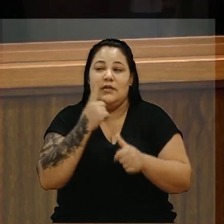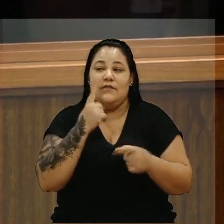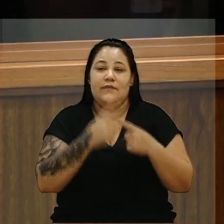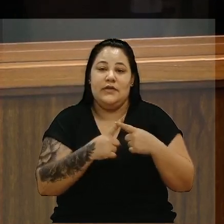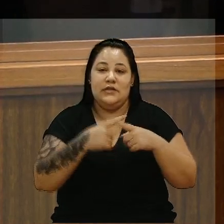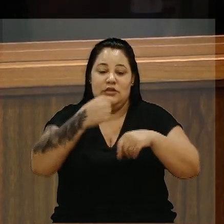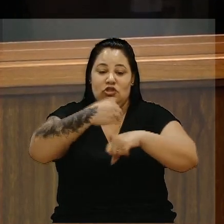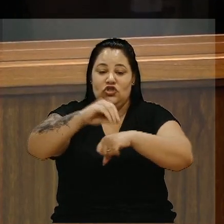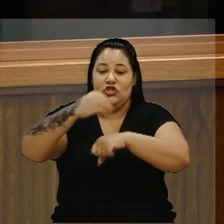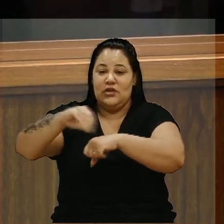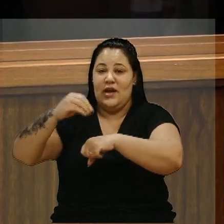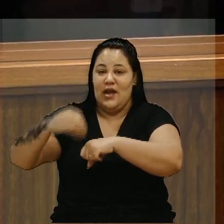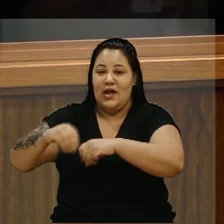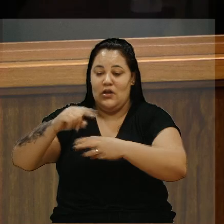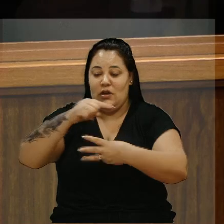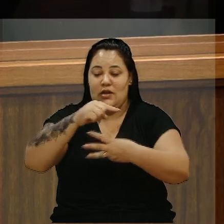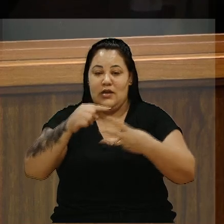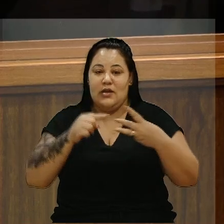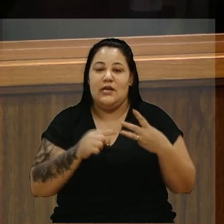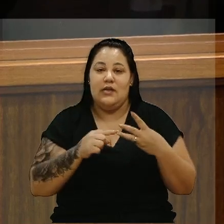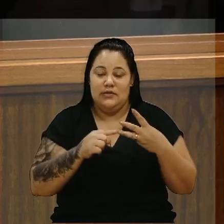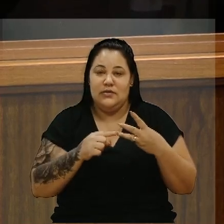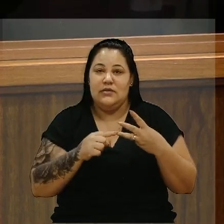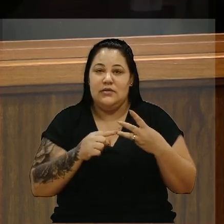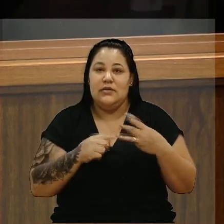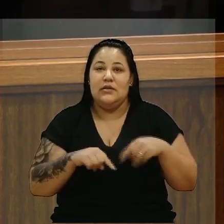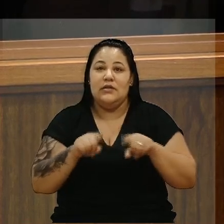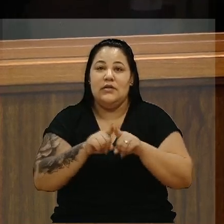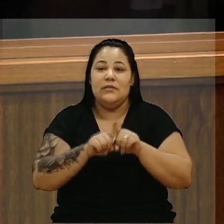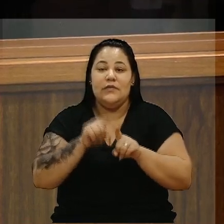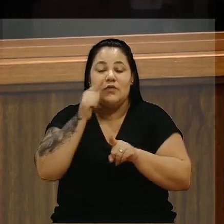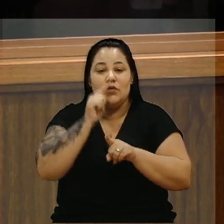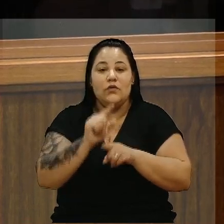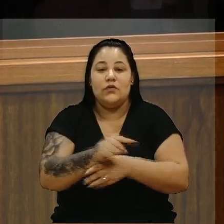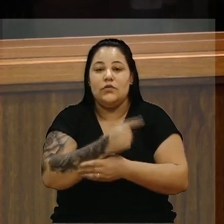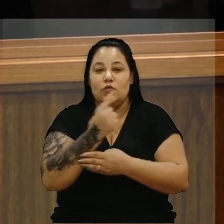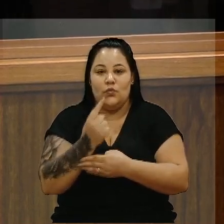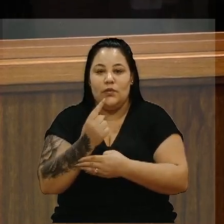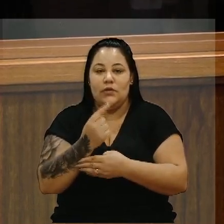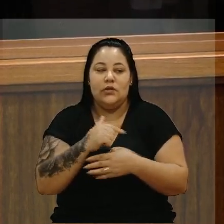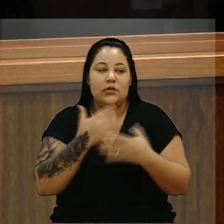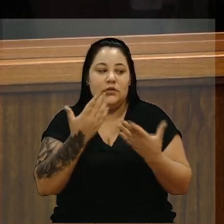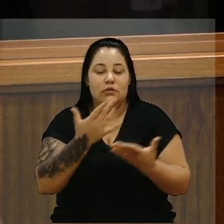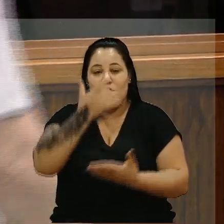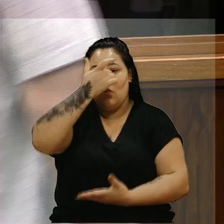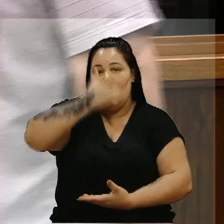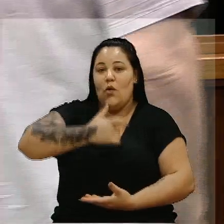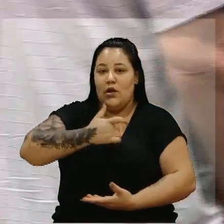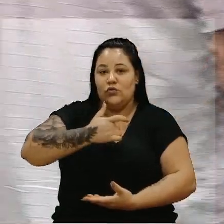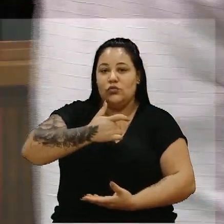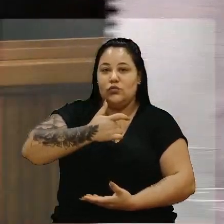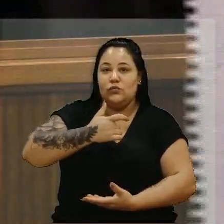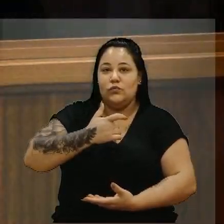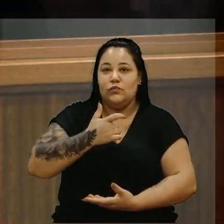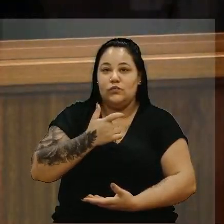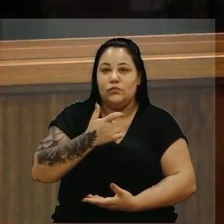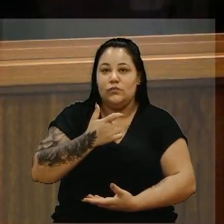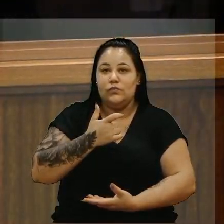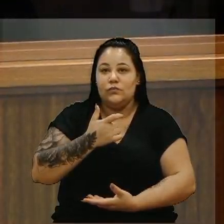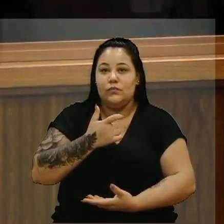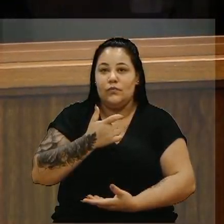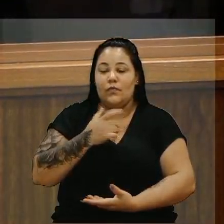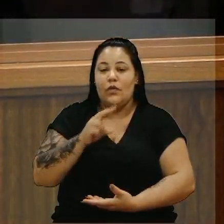indicados em 3 categorias e vitoriosos em uma, né? Então, acho que tanto o